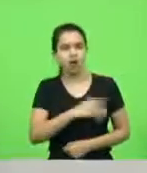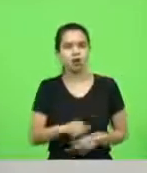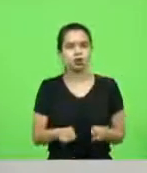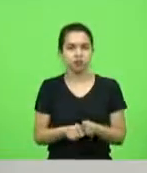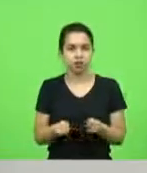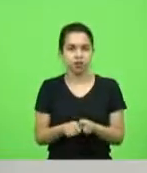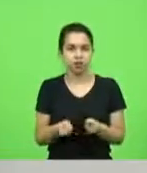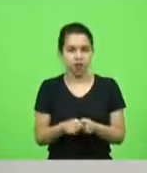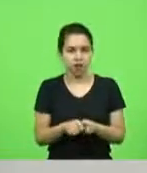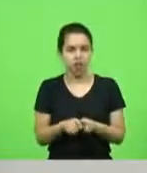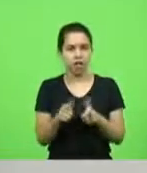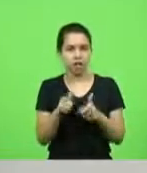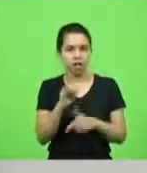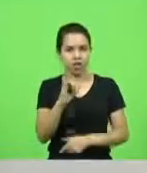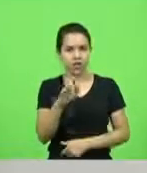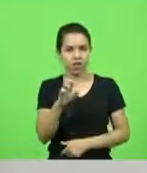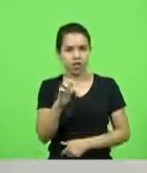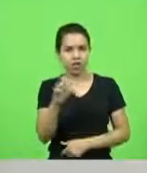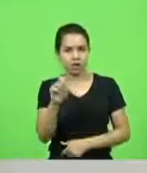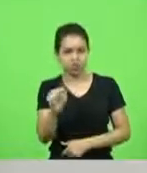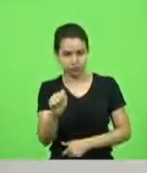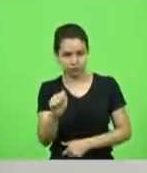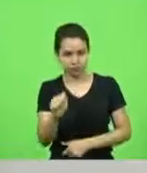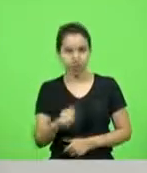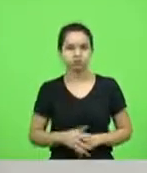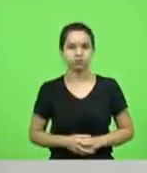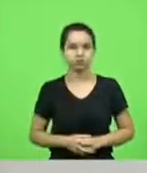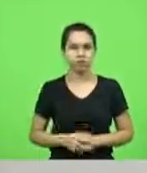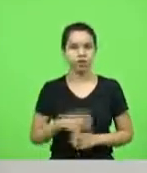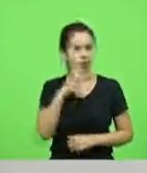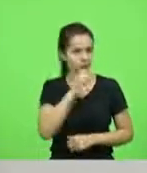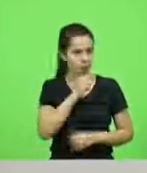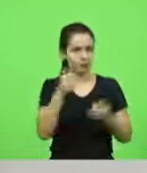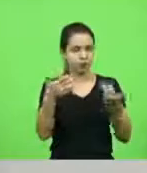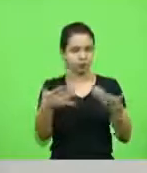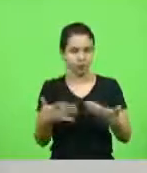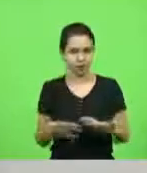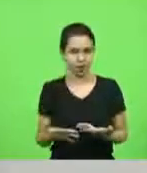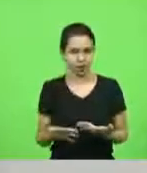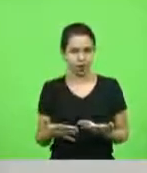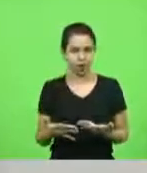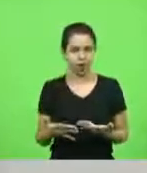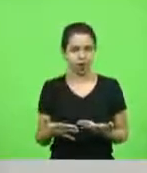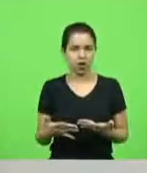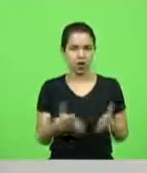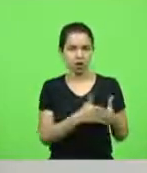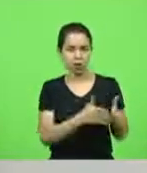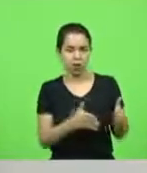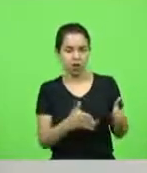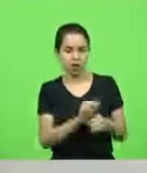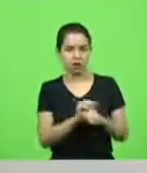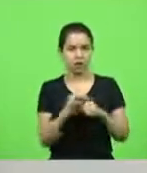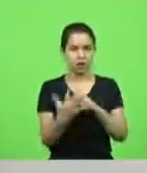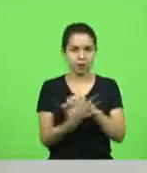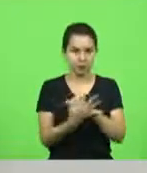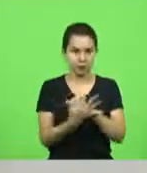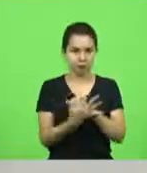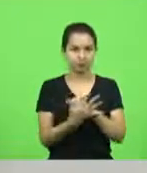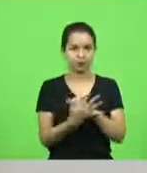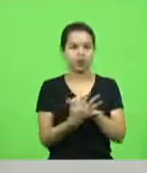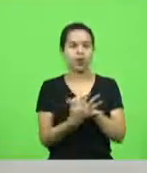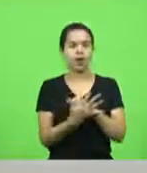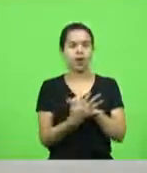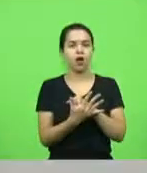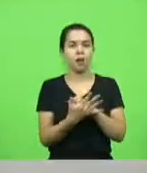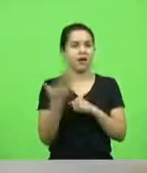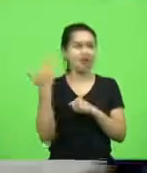rápido e bem prático naquilo que eu vou falar ir estudar para de Mia não tinha nem iniciado se não se ouviu falar em pó de Mia no passado ainda o